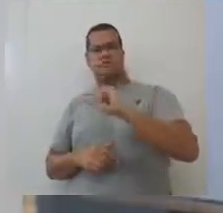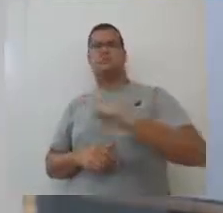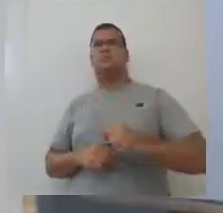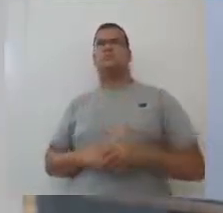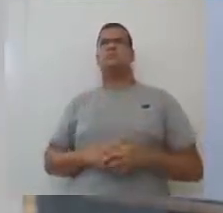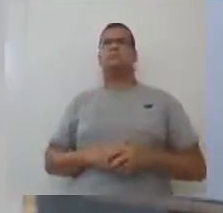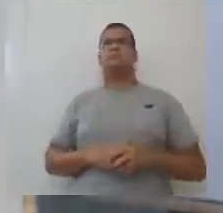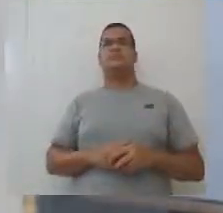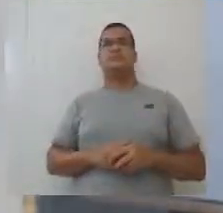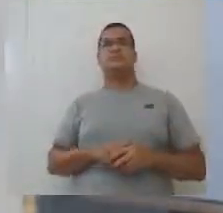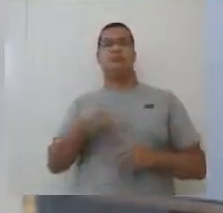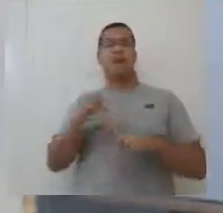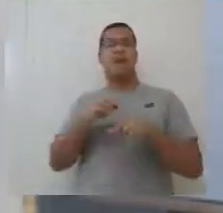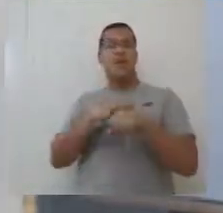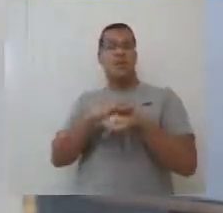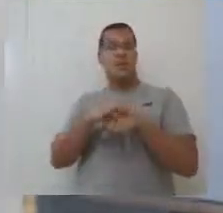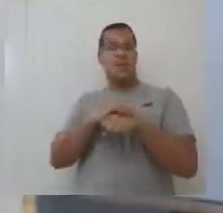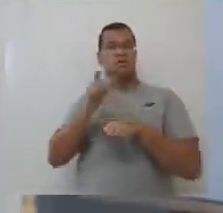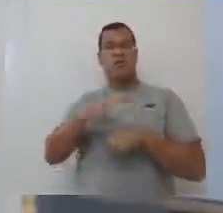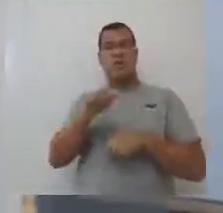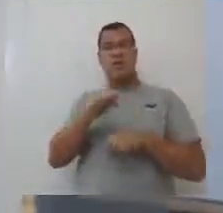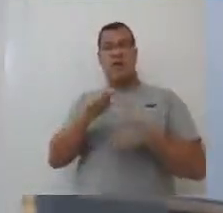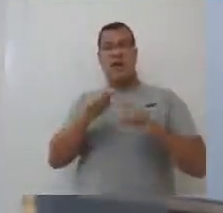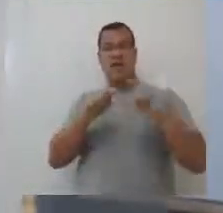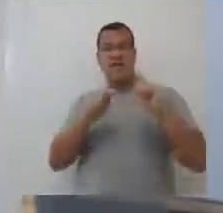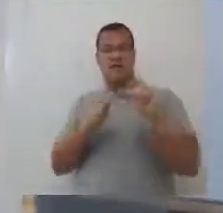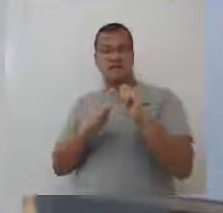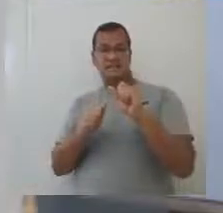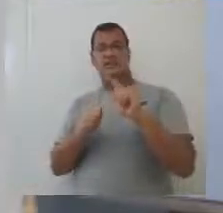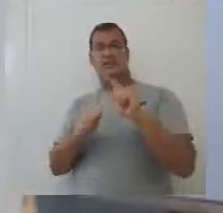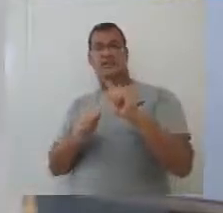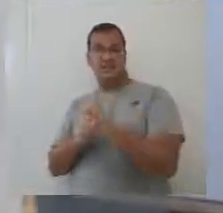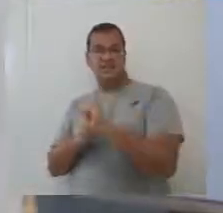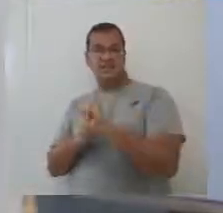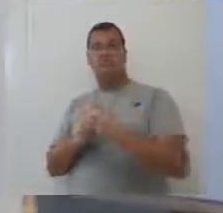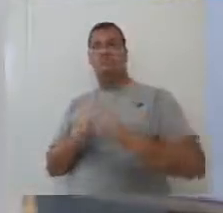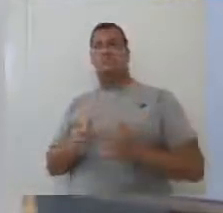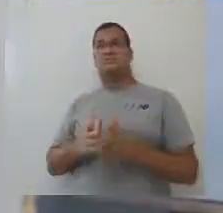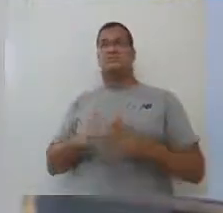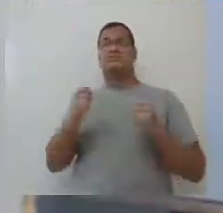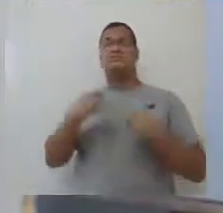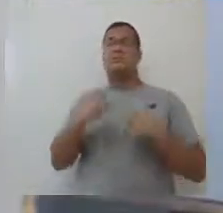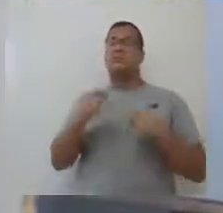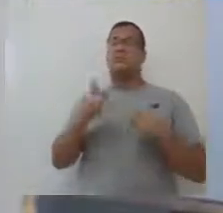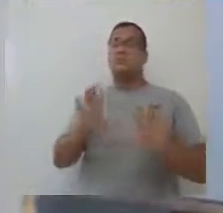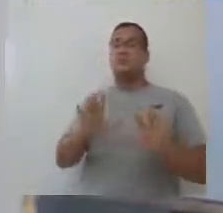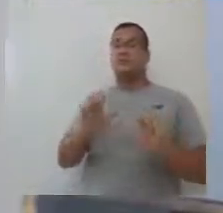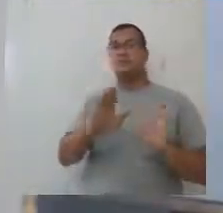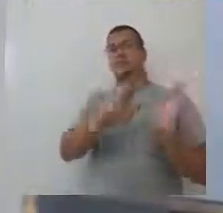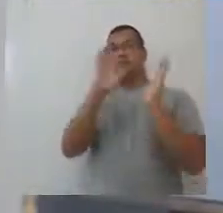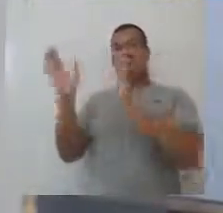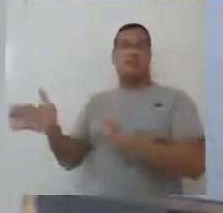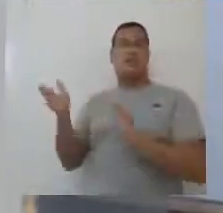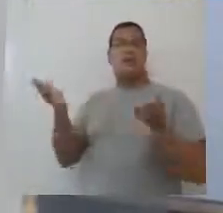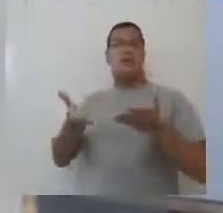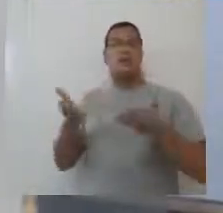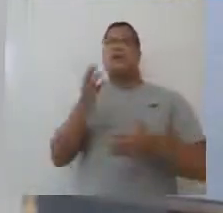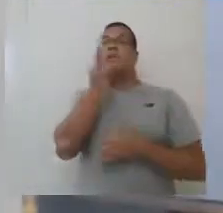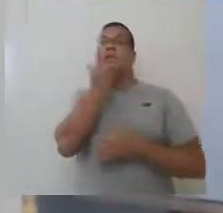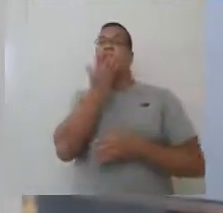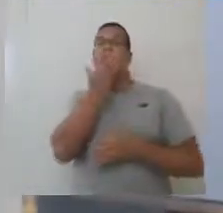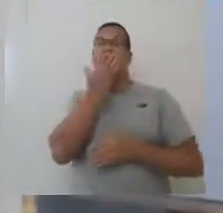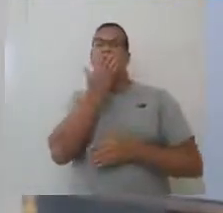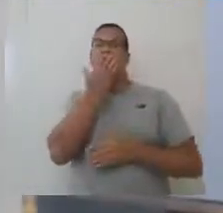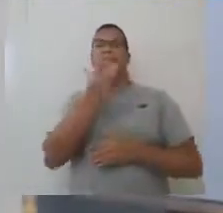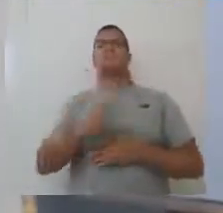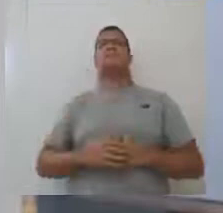azinho. Sendo que eu tô trabalhando não é só com textura, não. Eu tô trabalhando para coloração. Aí a coloração vai ser assim,